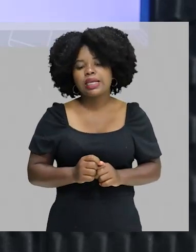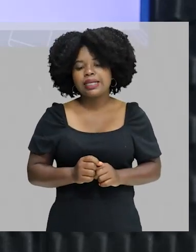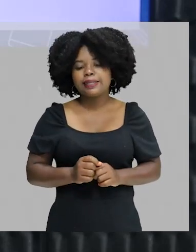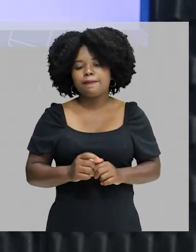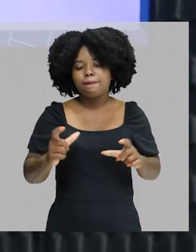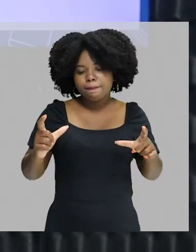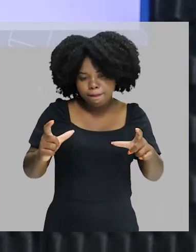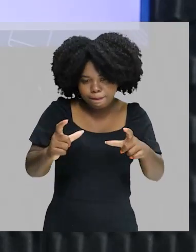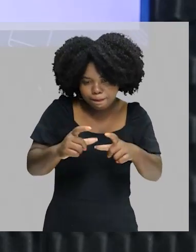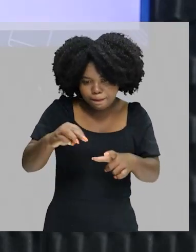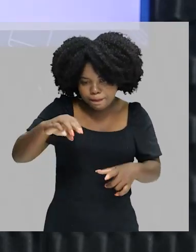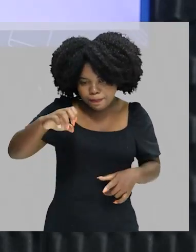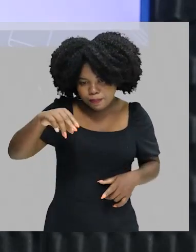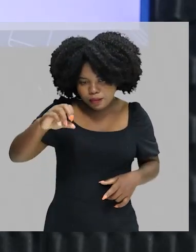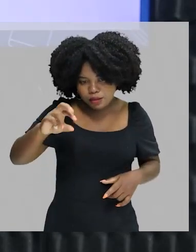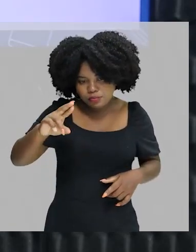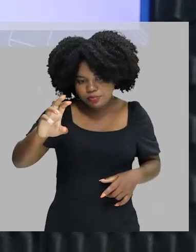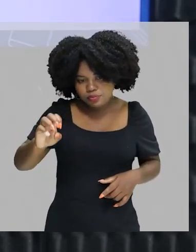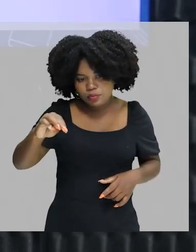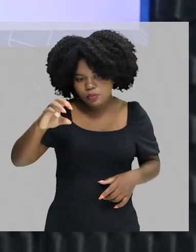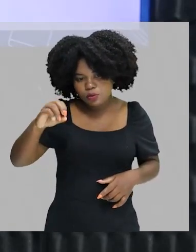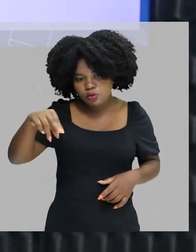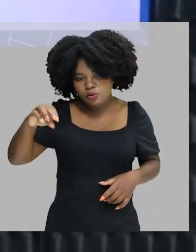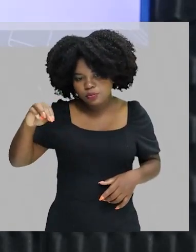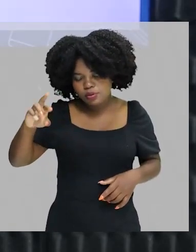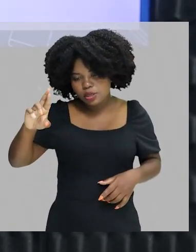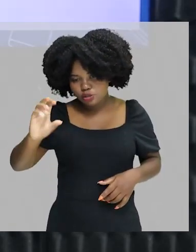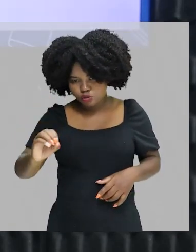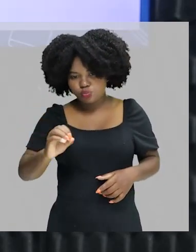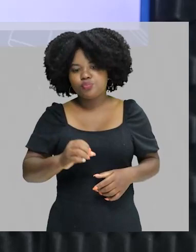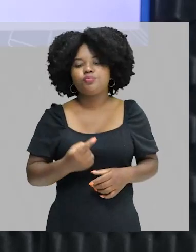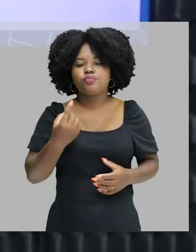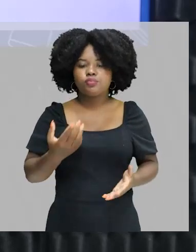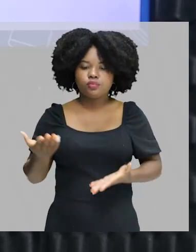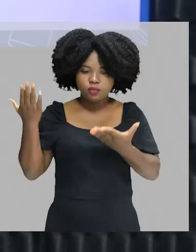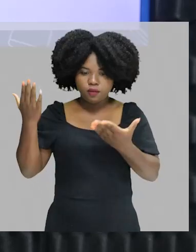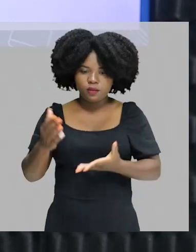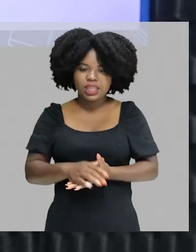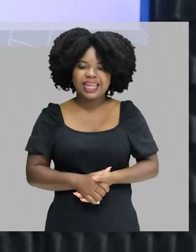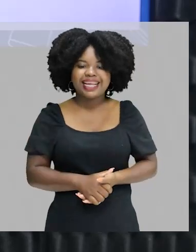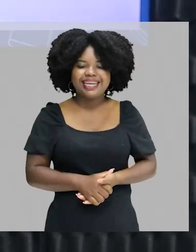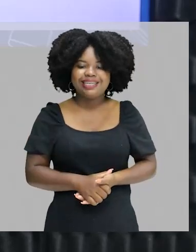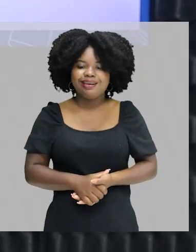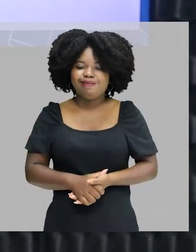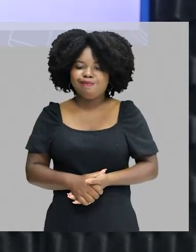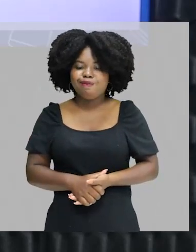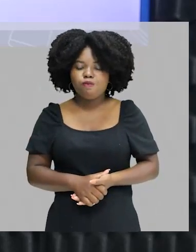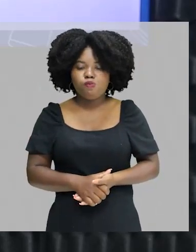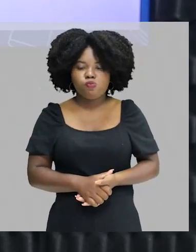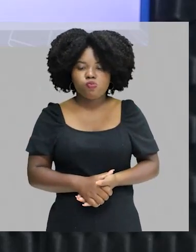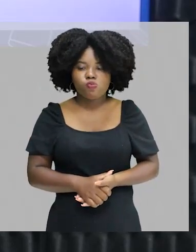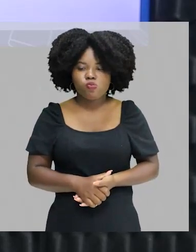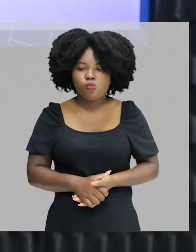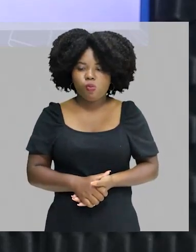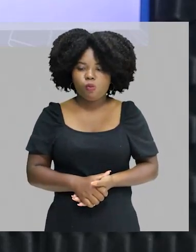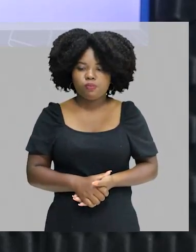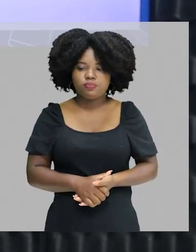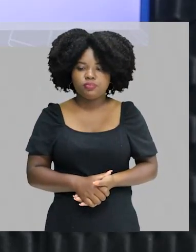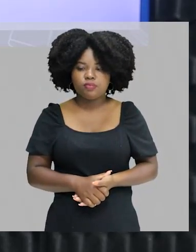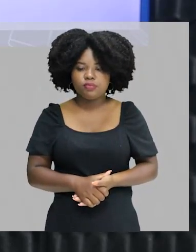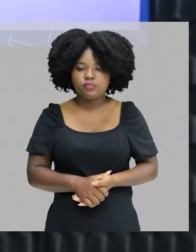menores, chamadas de monômeros. Os monômeros, os meros, são ligados entre si por